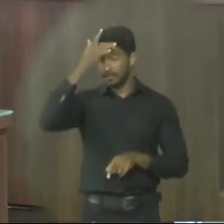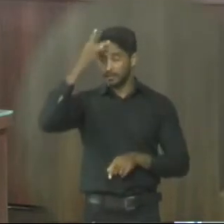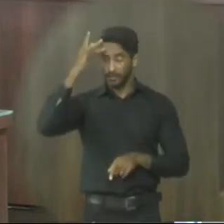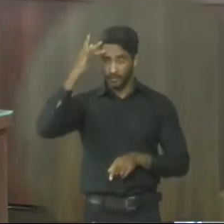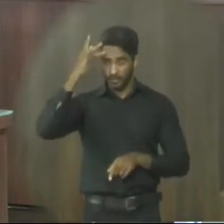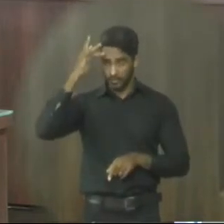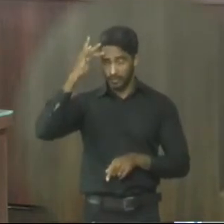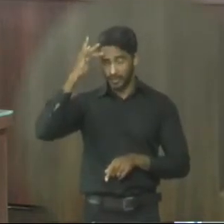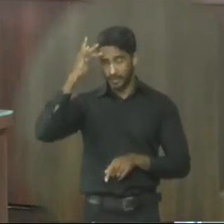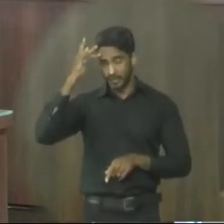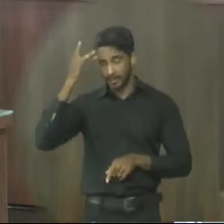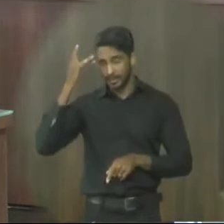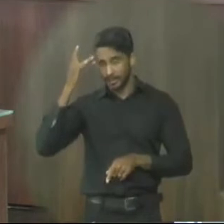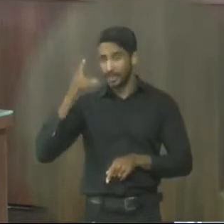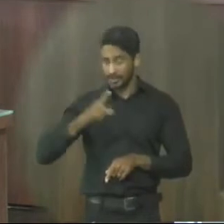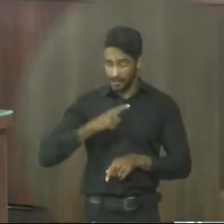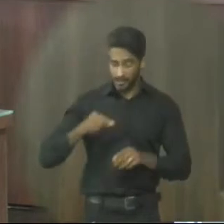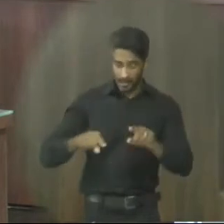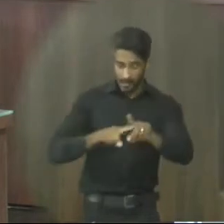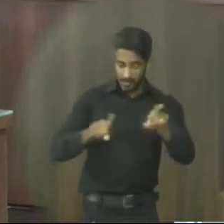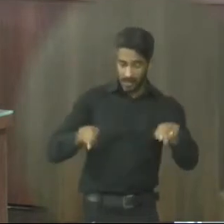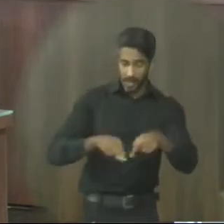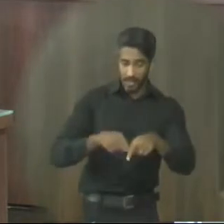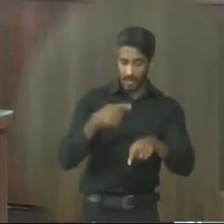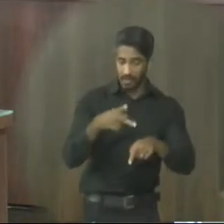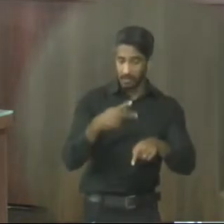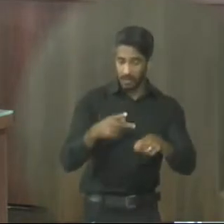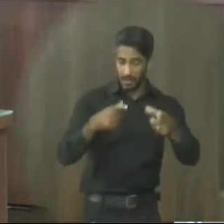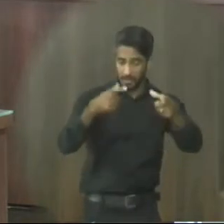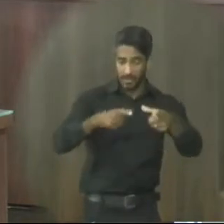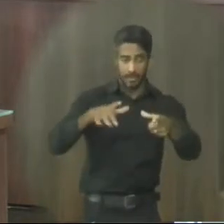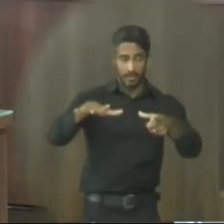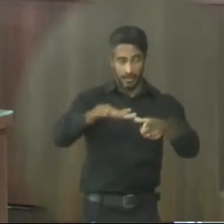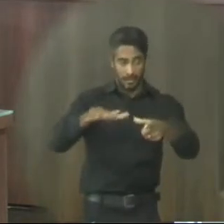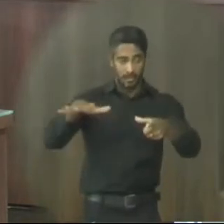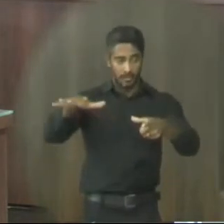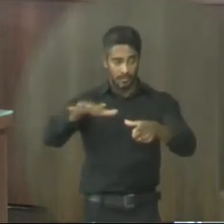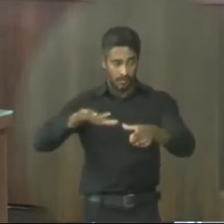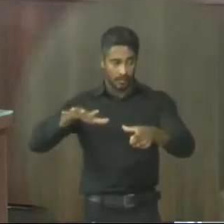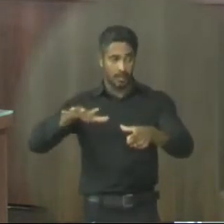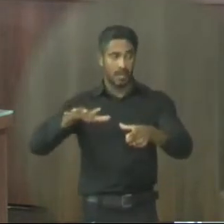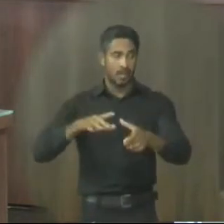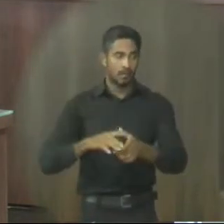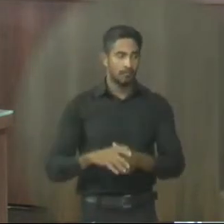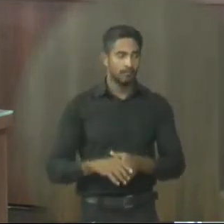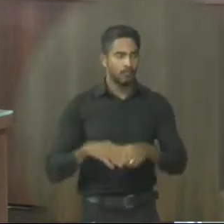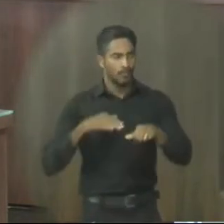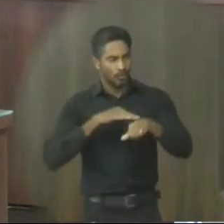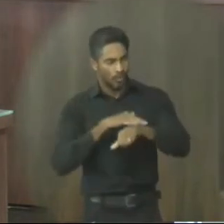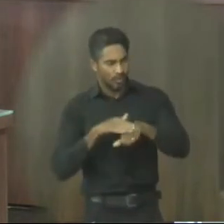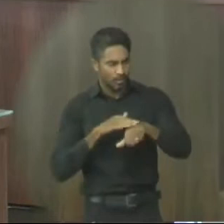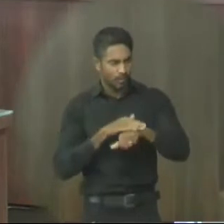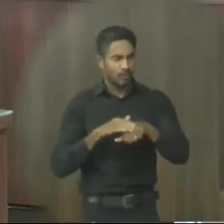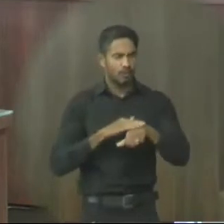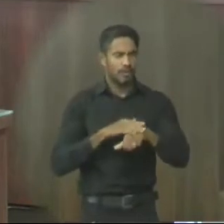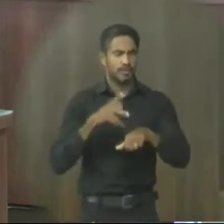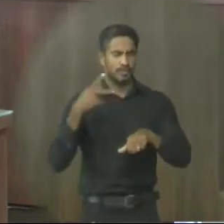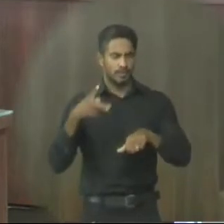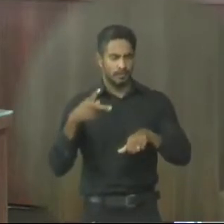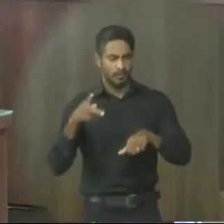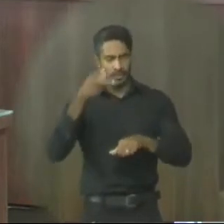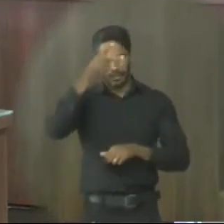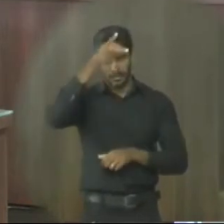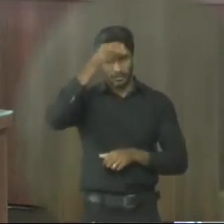Pessoas que possuem terreno nessa área, lá perto ao aeroporto. e conversamos diretamente com o